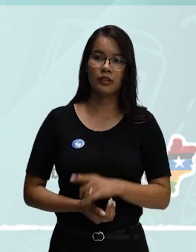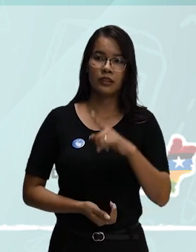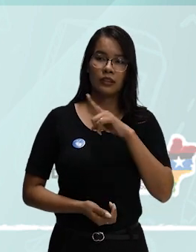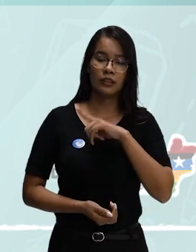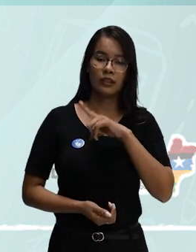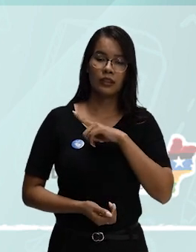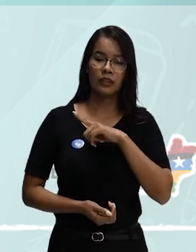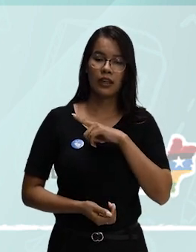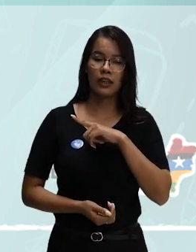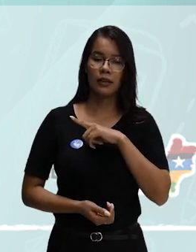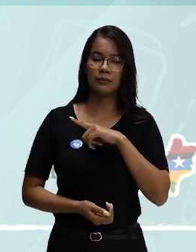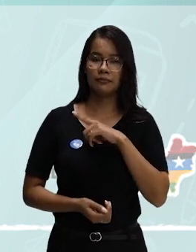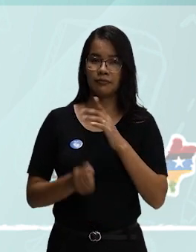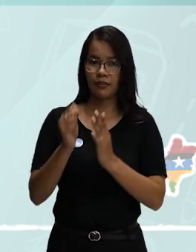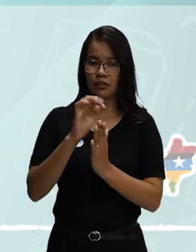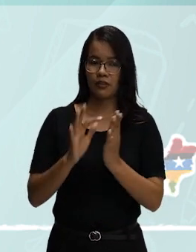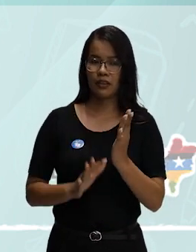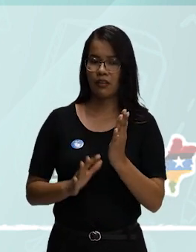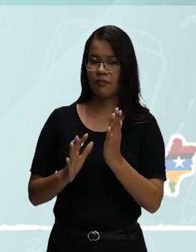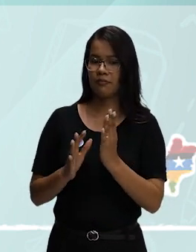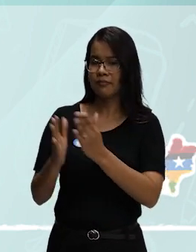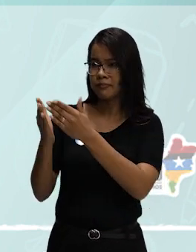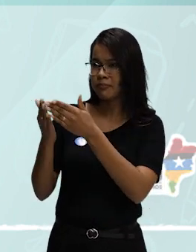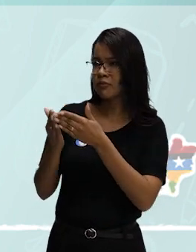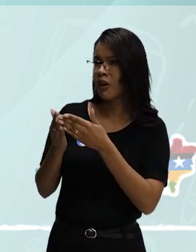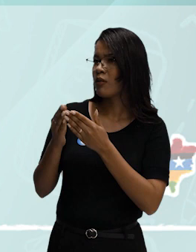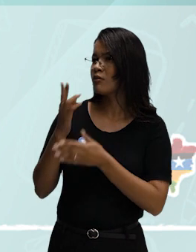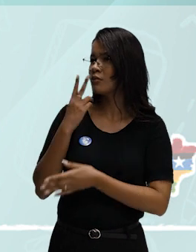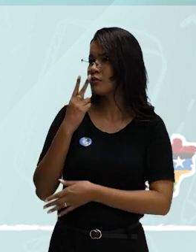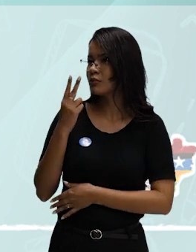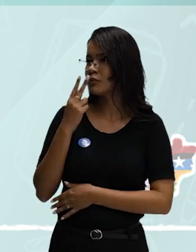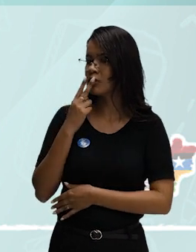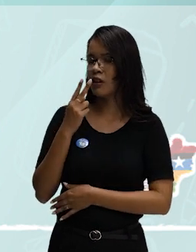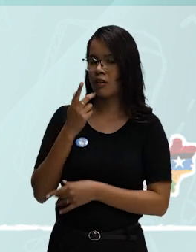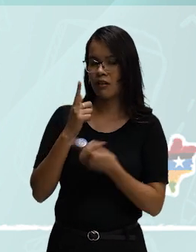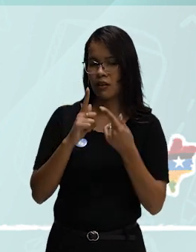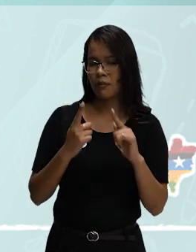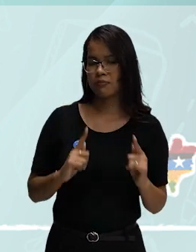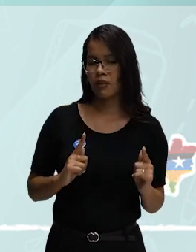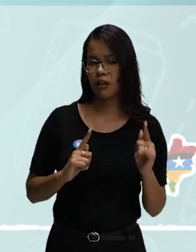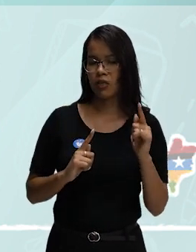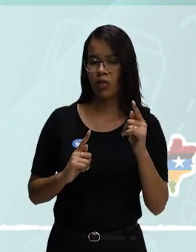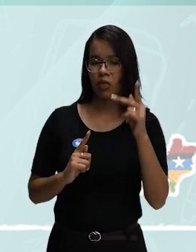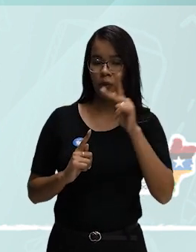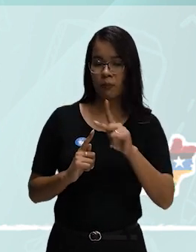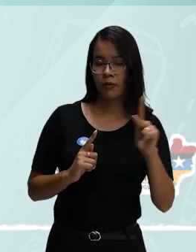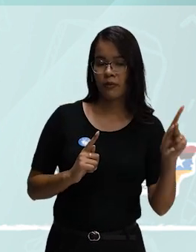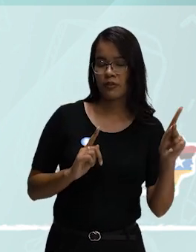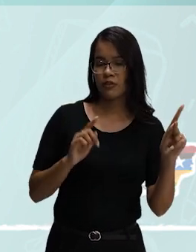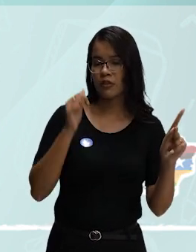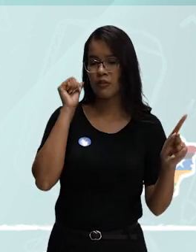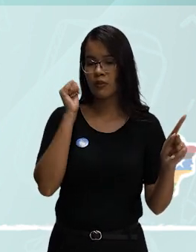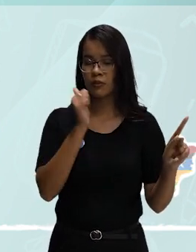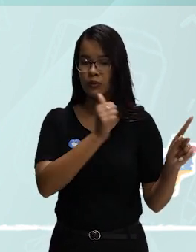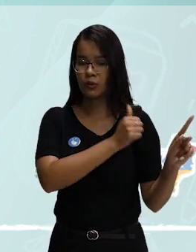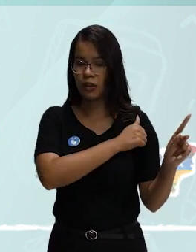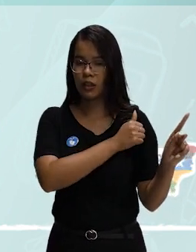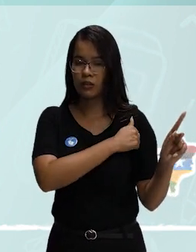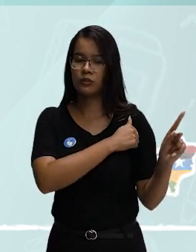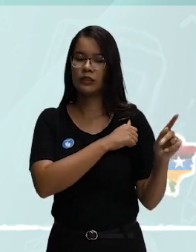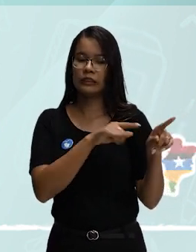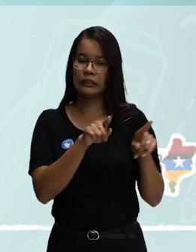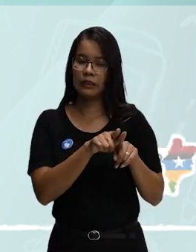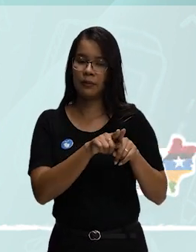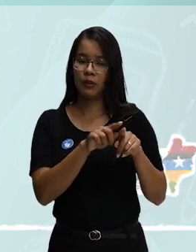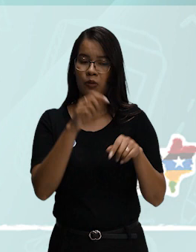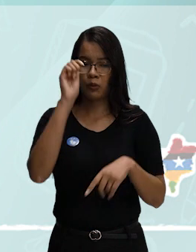Dê-me um cigarro, diz a gramática do professor e do aluno, e do mulato sabido. Mas o bom negro e o bom branco da nação